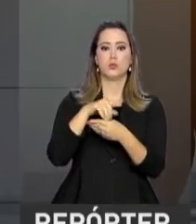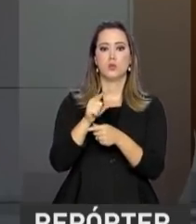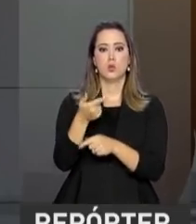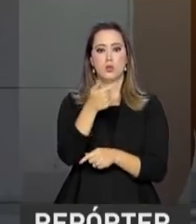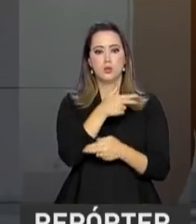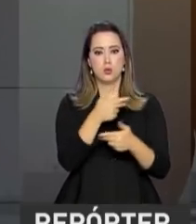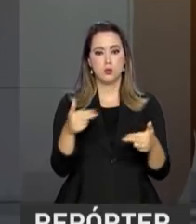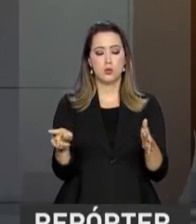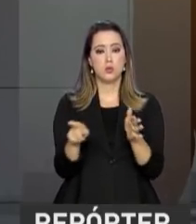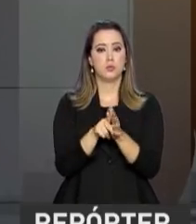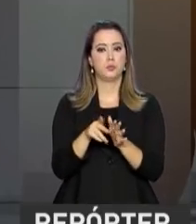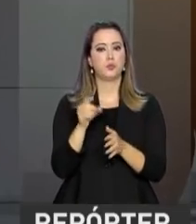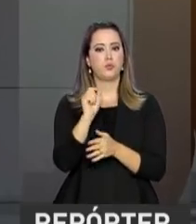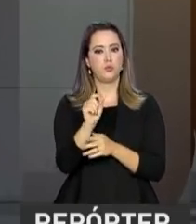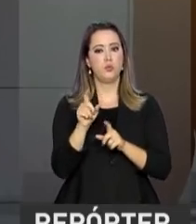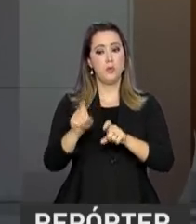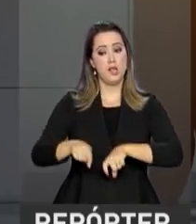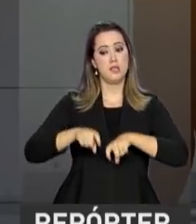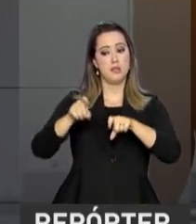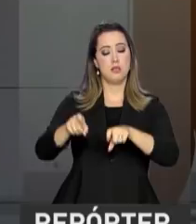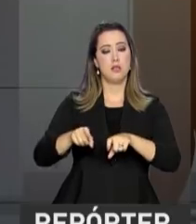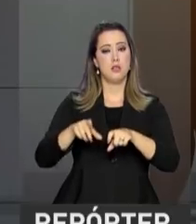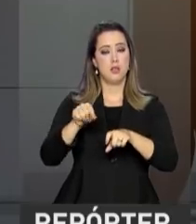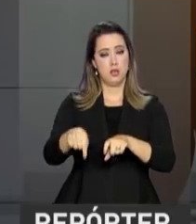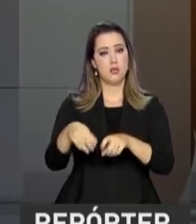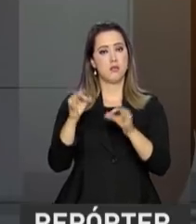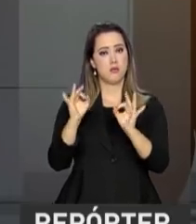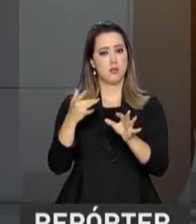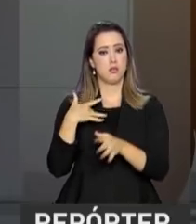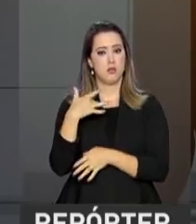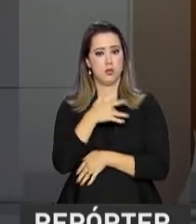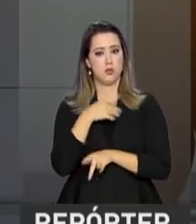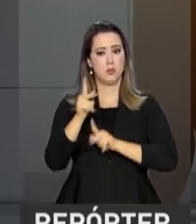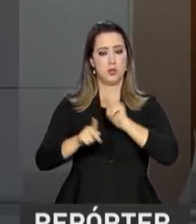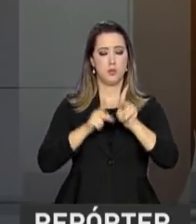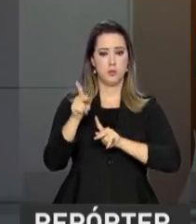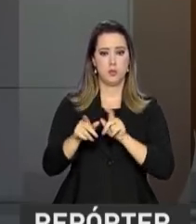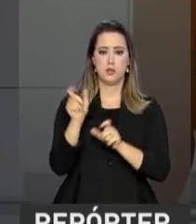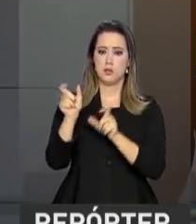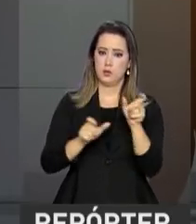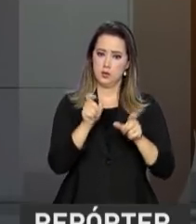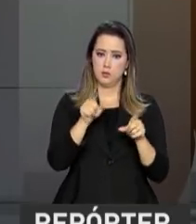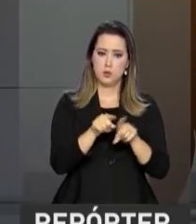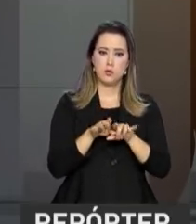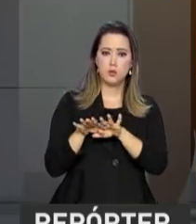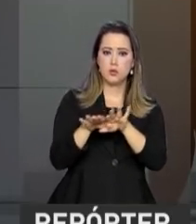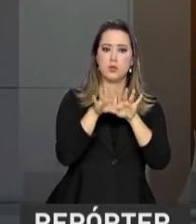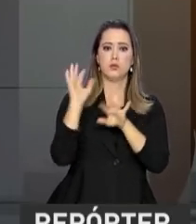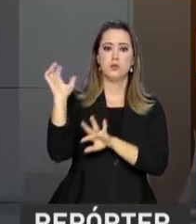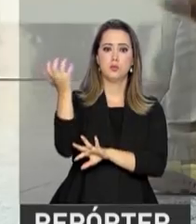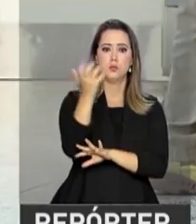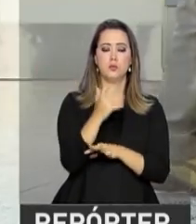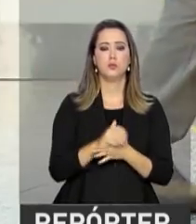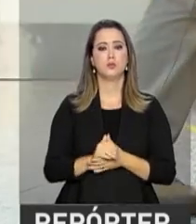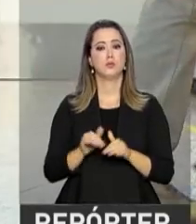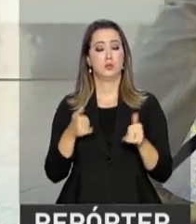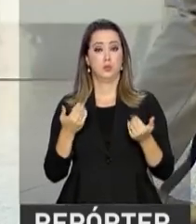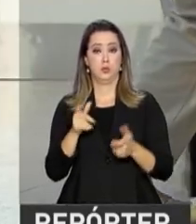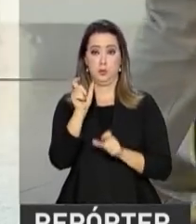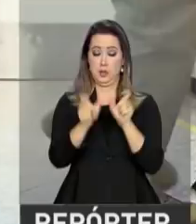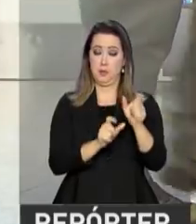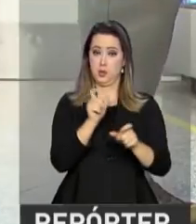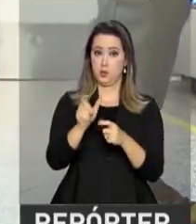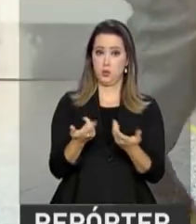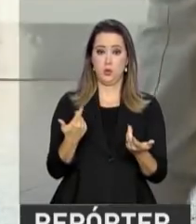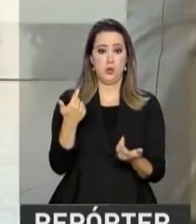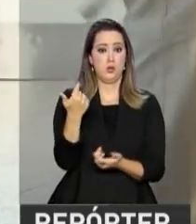outros produtos para garantir a saúde das lavouras e da população e para manter o equilíbrio ambiental. E para que o